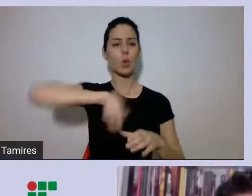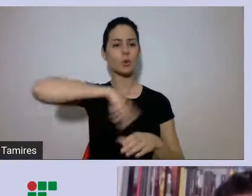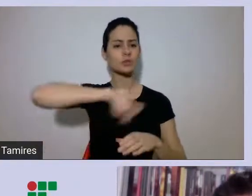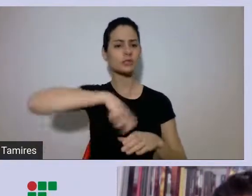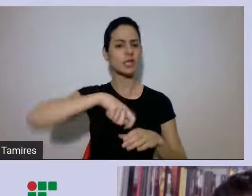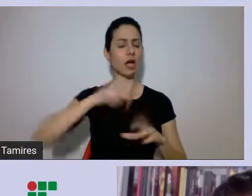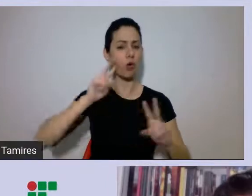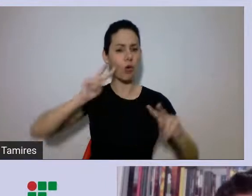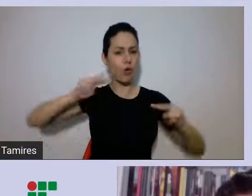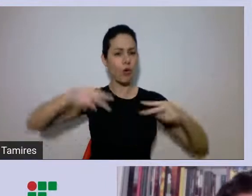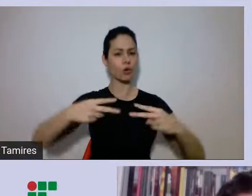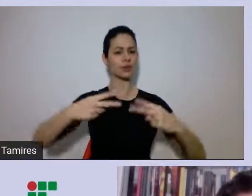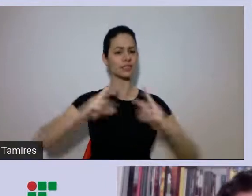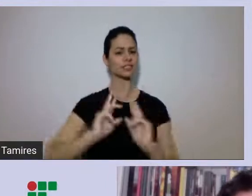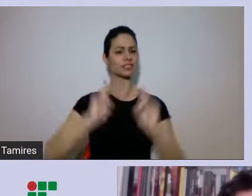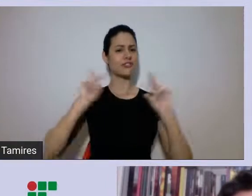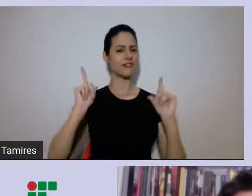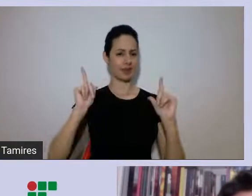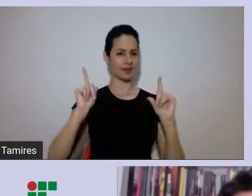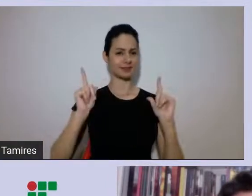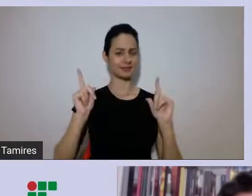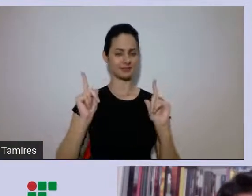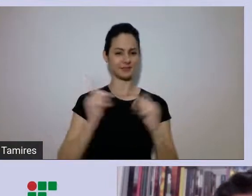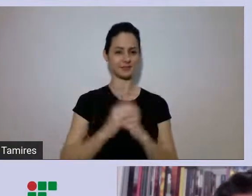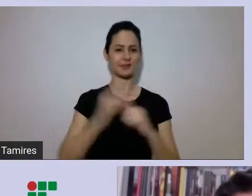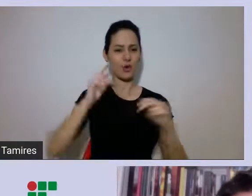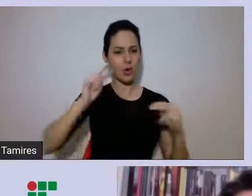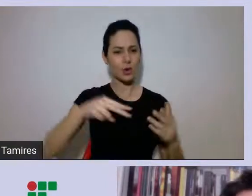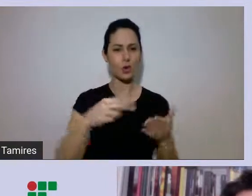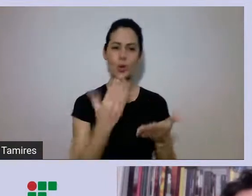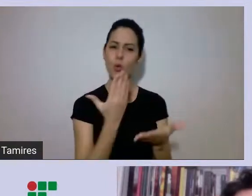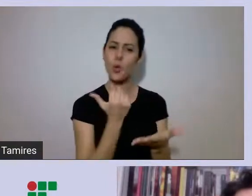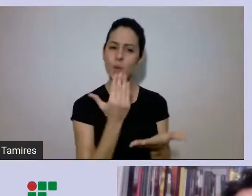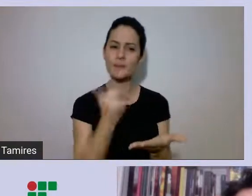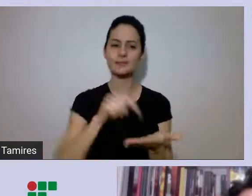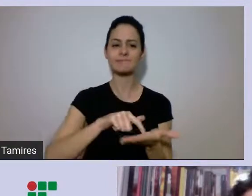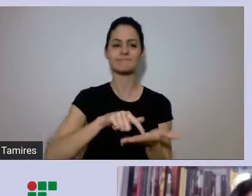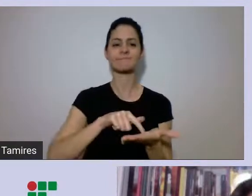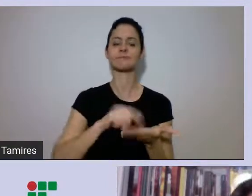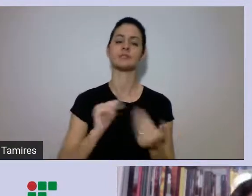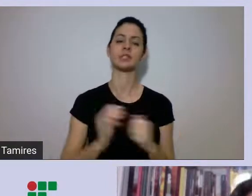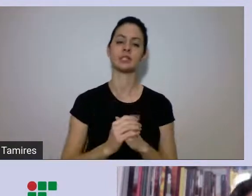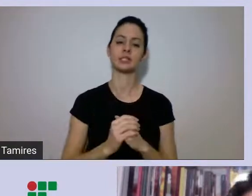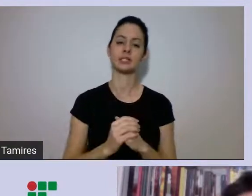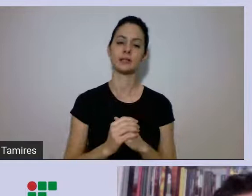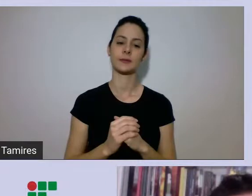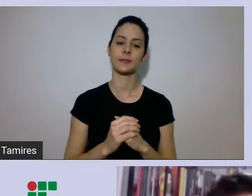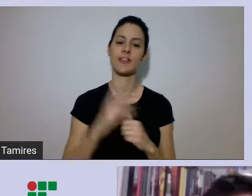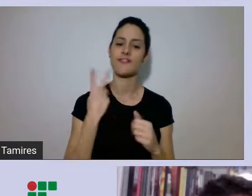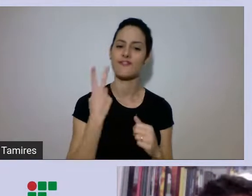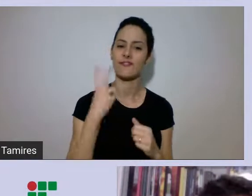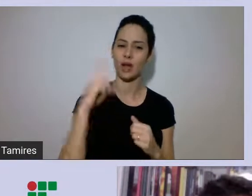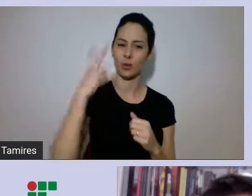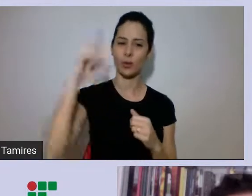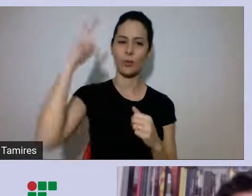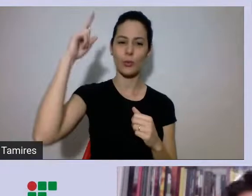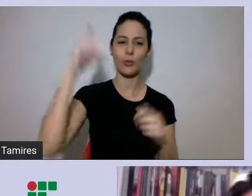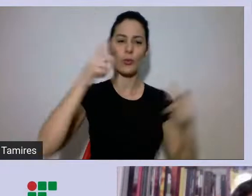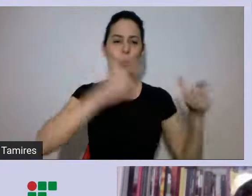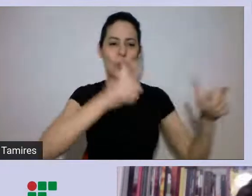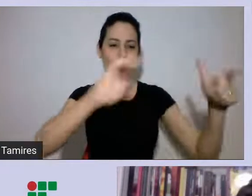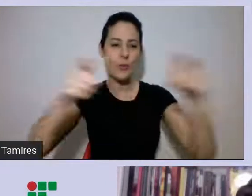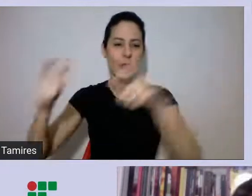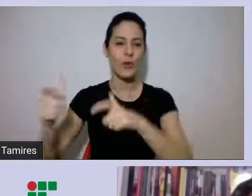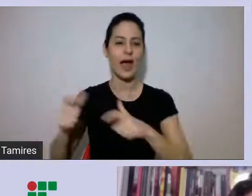para a comida de uma outra maneira, olhando para o alimento, questões de valorização, de regionalismo,